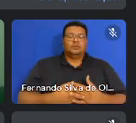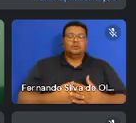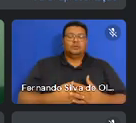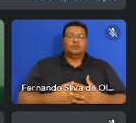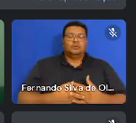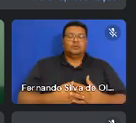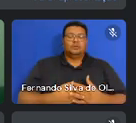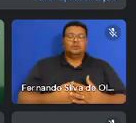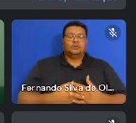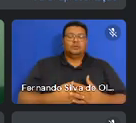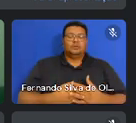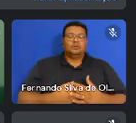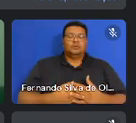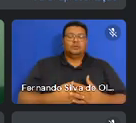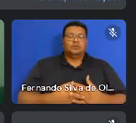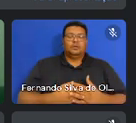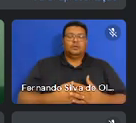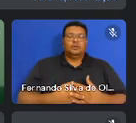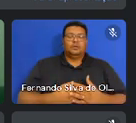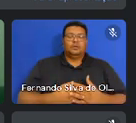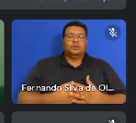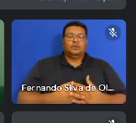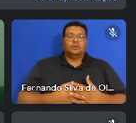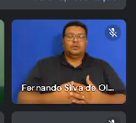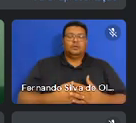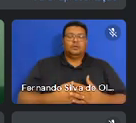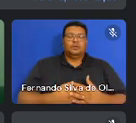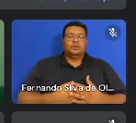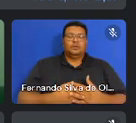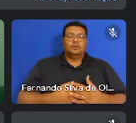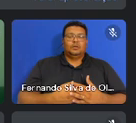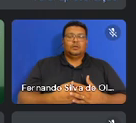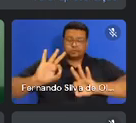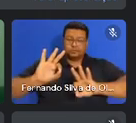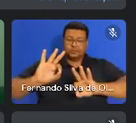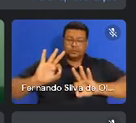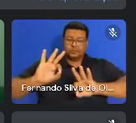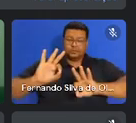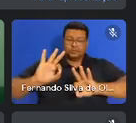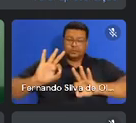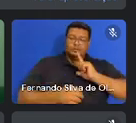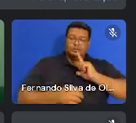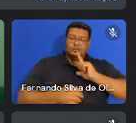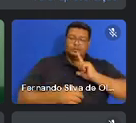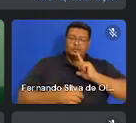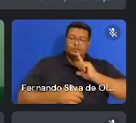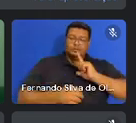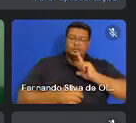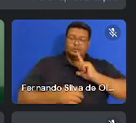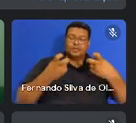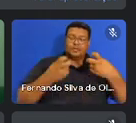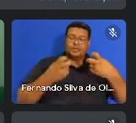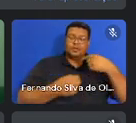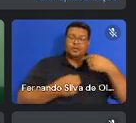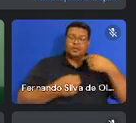qual é o padrão de construção desse ladrilhamento. Então, percebam que eu tenho